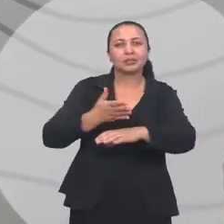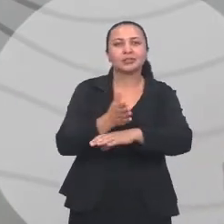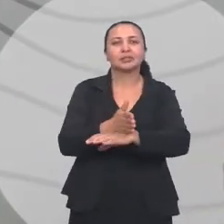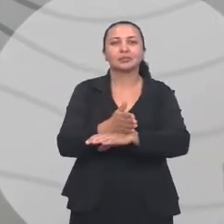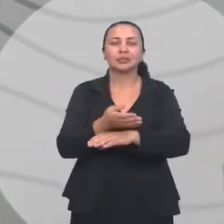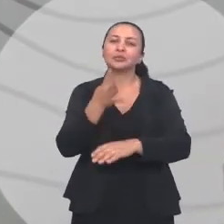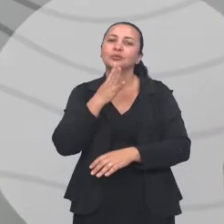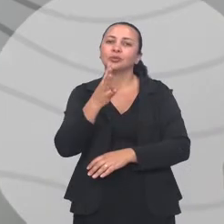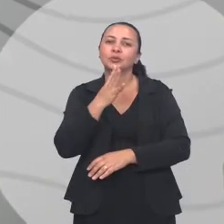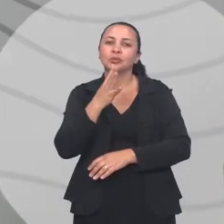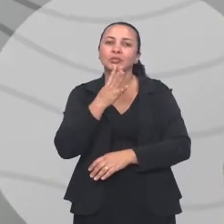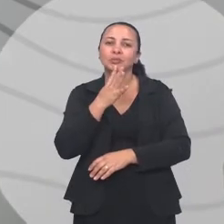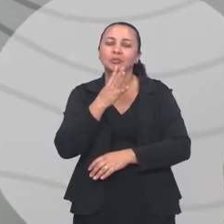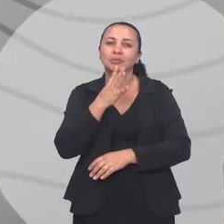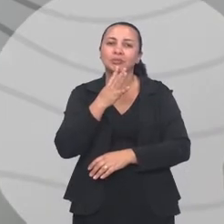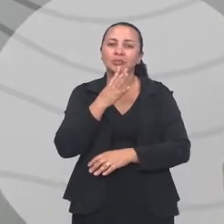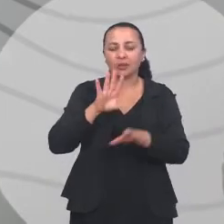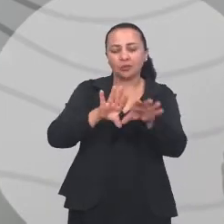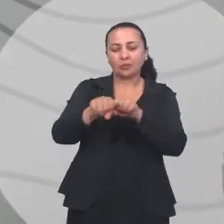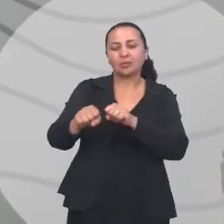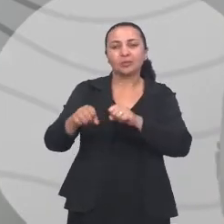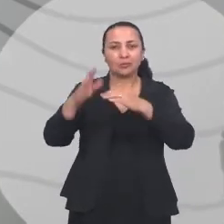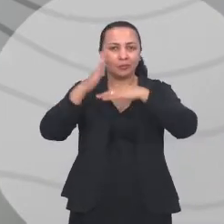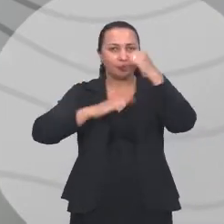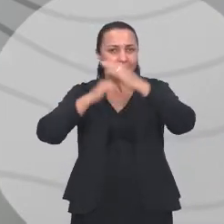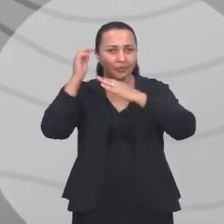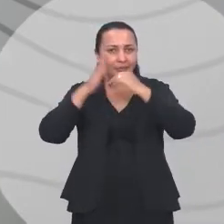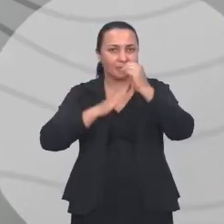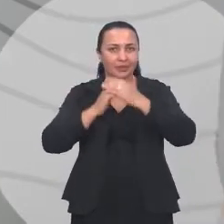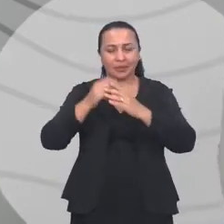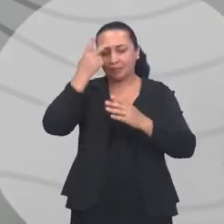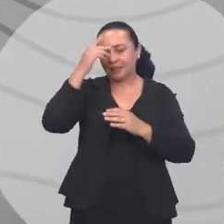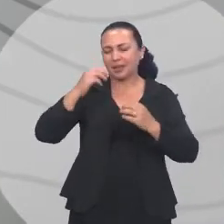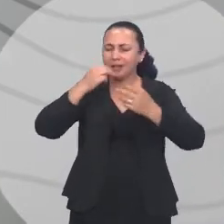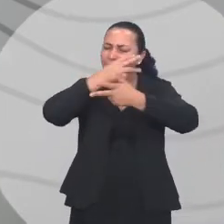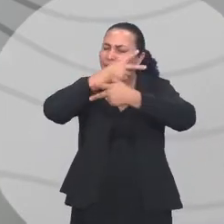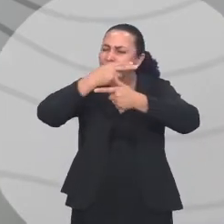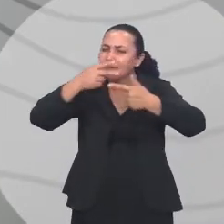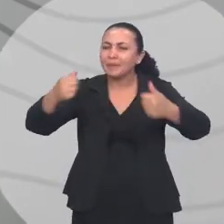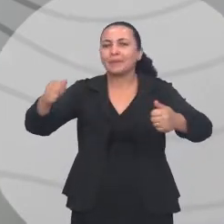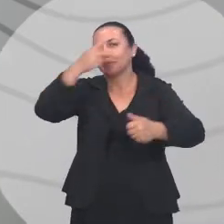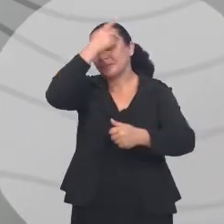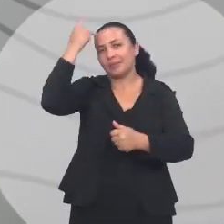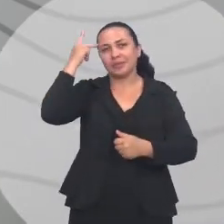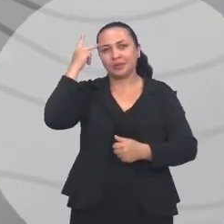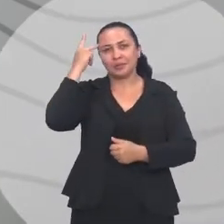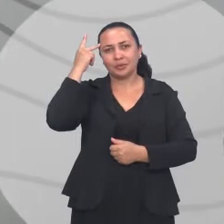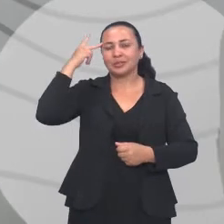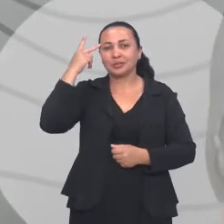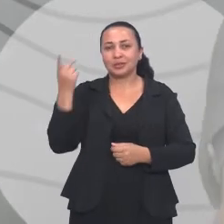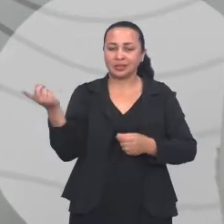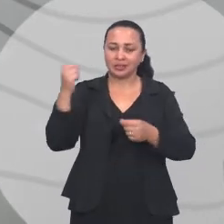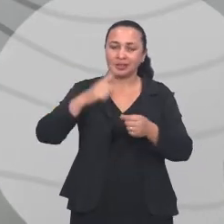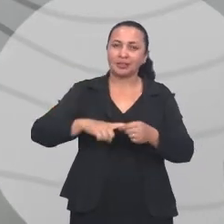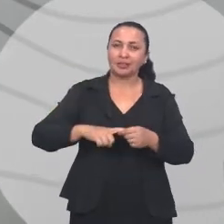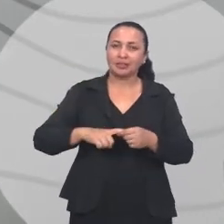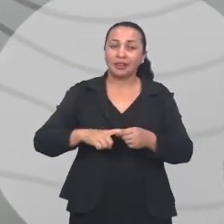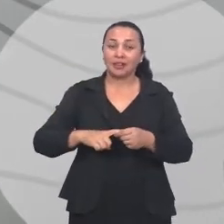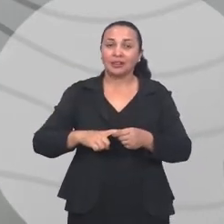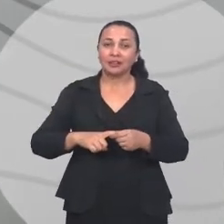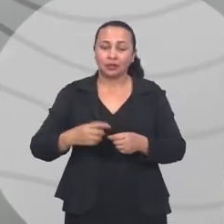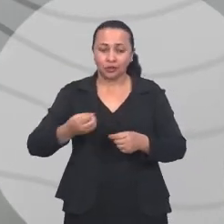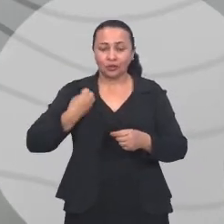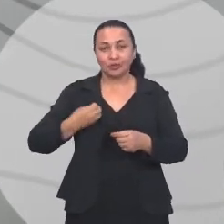acesso e ao conhecimento a formação profissional para milhares de pessoas que vende condições